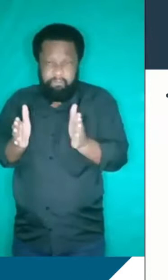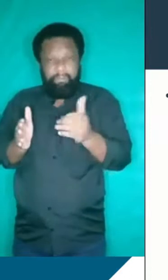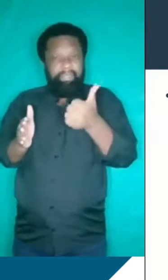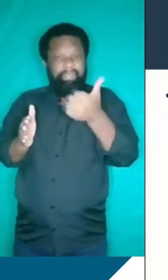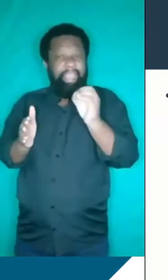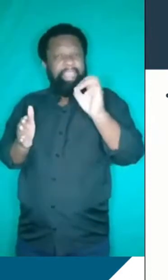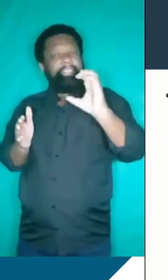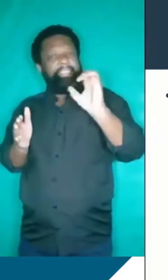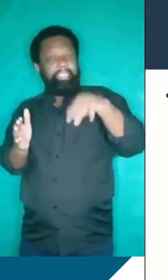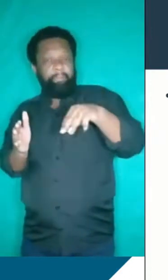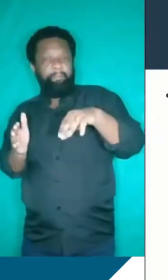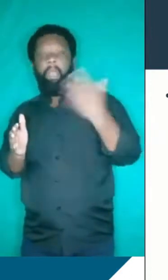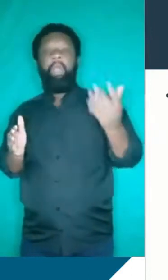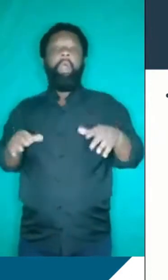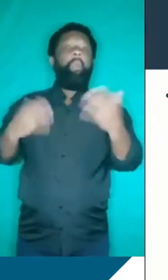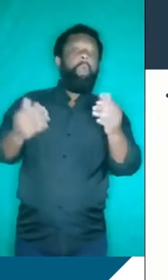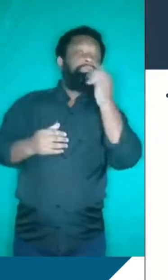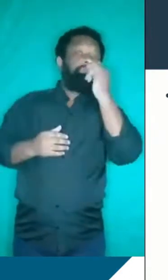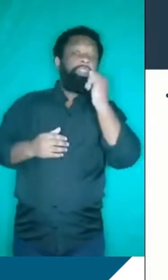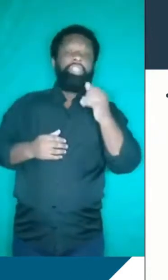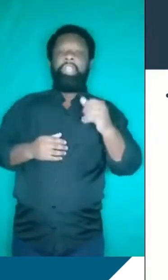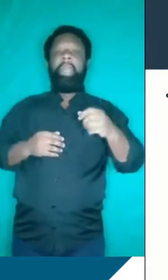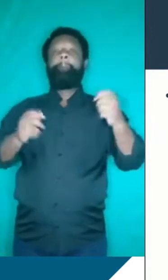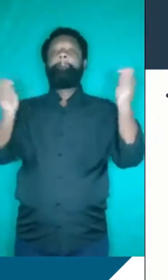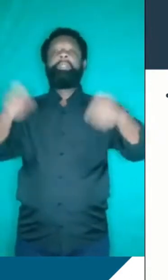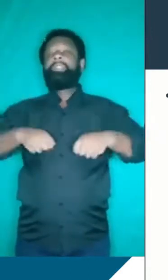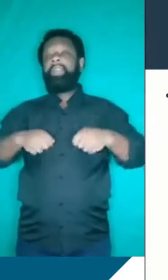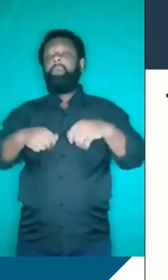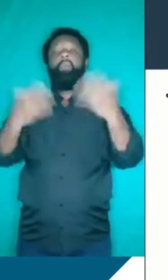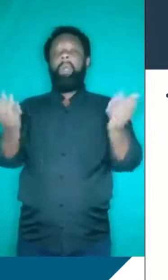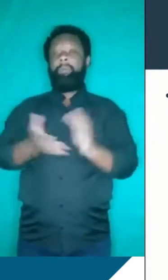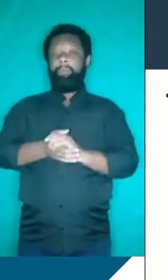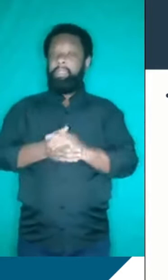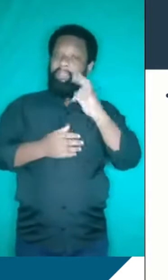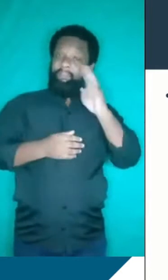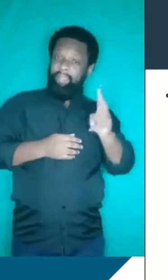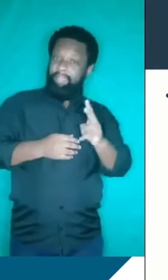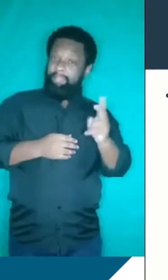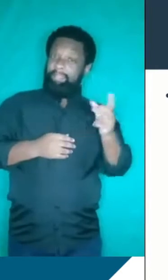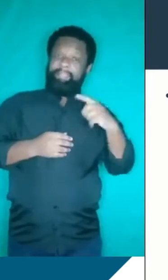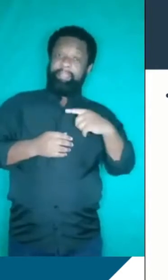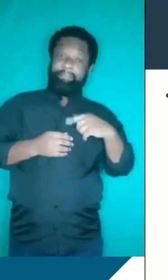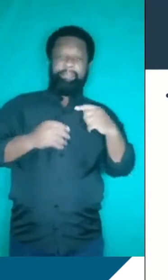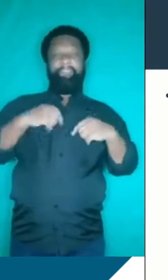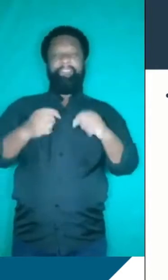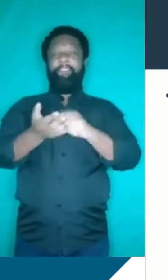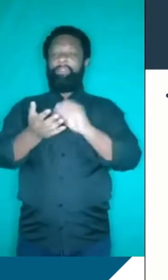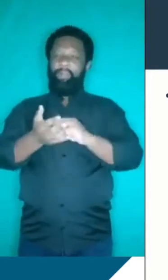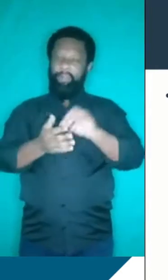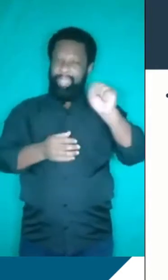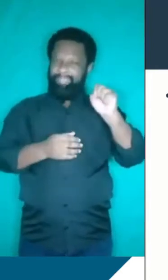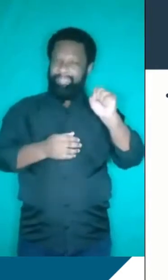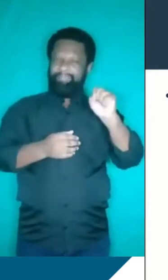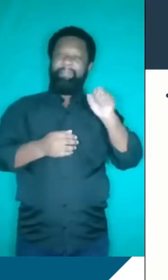centímetros. Tudo bem? Qual a energia potencial elástica resultante dessa compressão? Olha, esse dessa aqui deveria ser com 2 S, mas